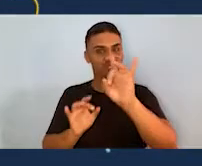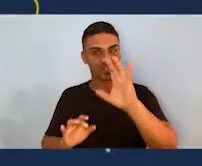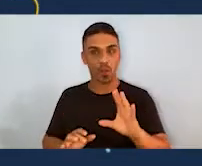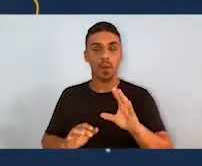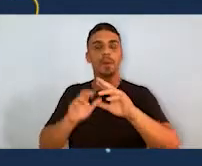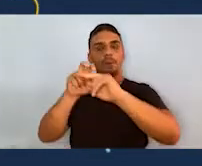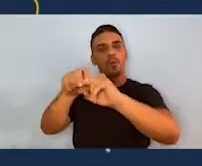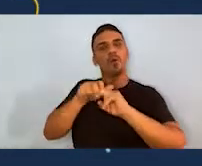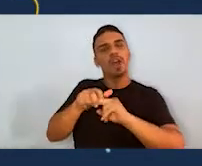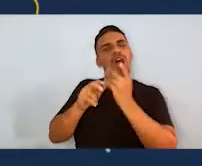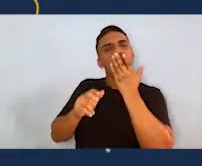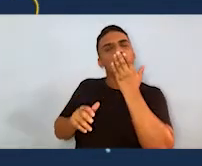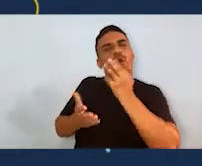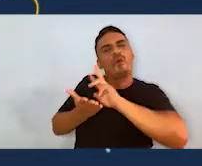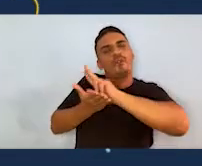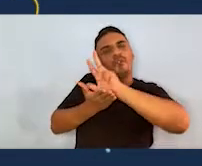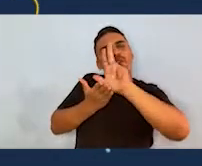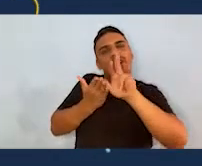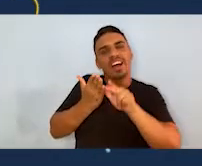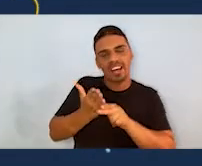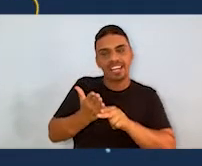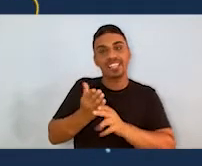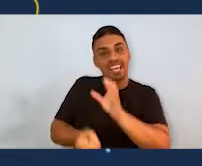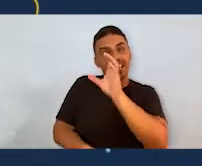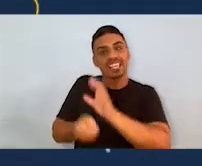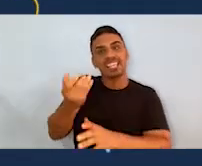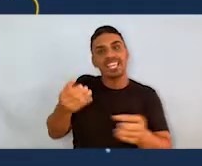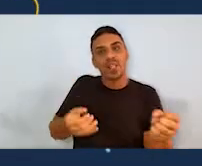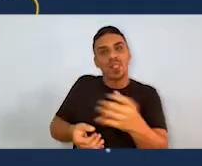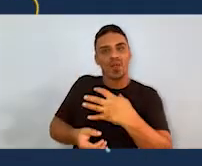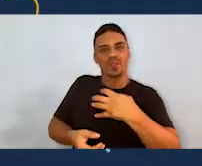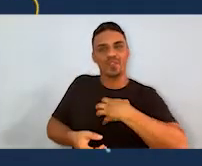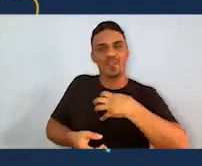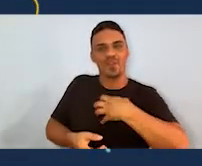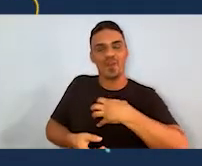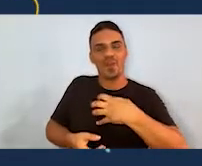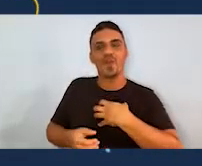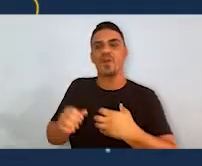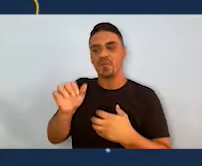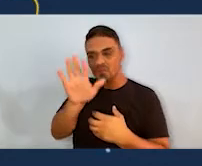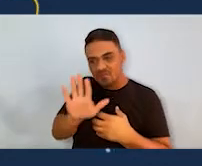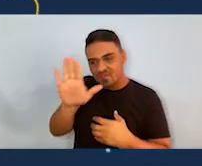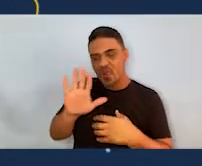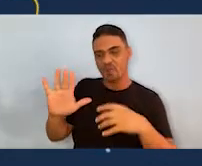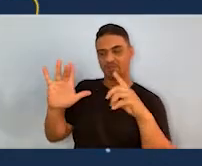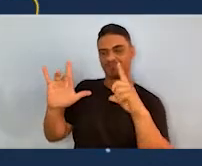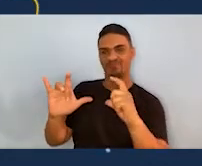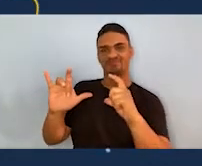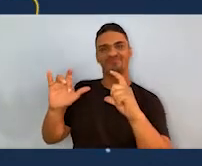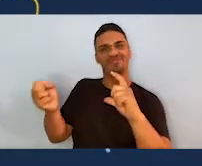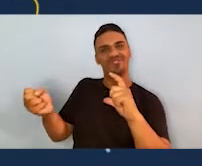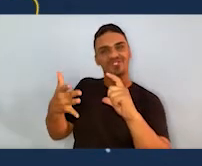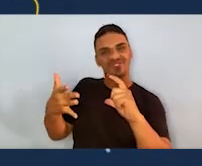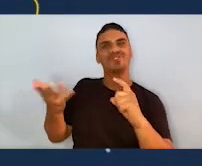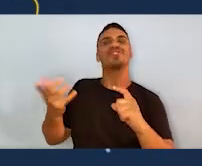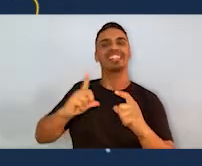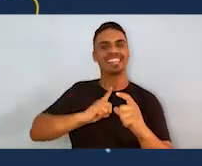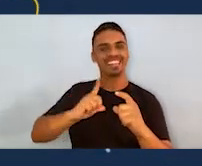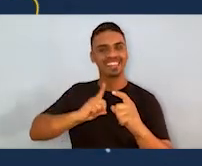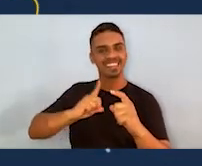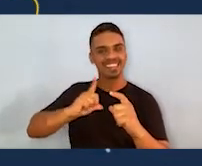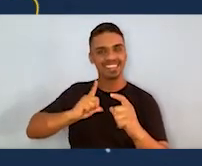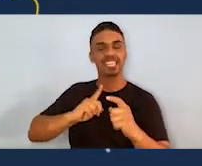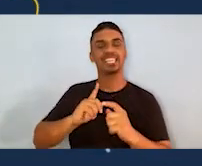dessas cores diferentes você vai criar formas. Você vai dar a ilusão de que ali existem formas. Né, de acordo